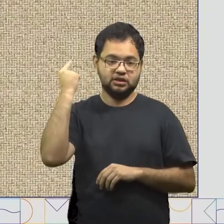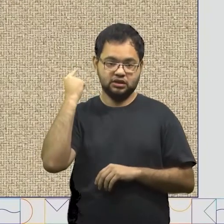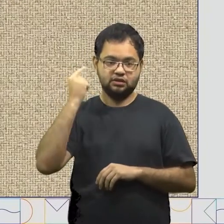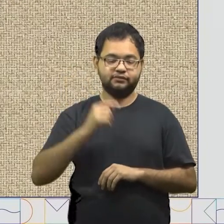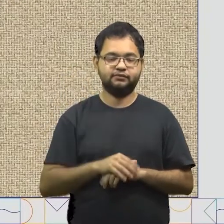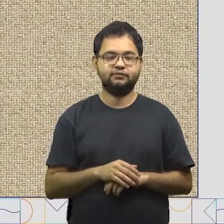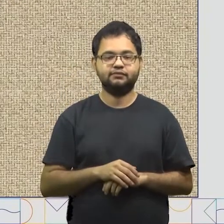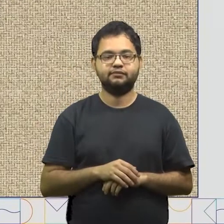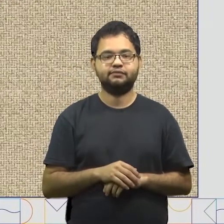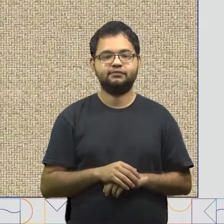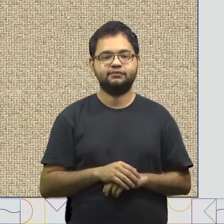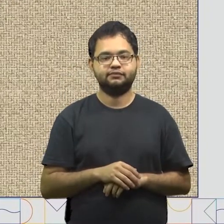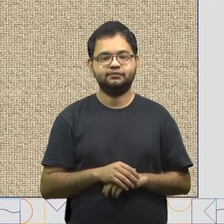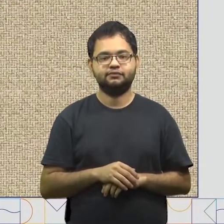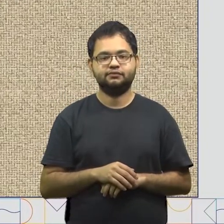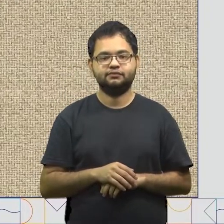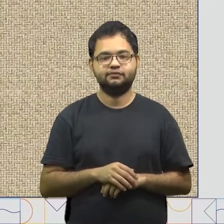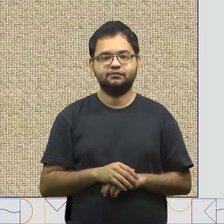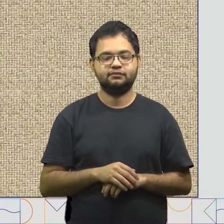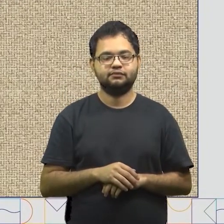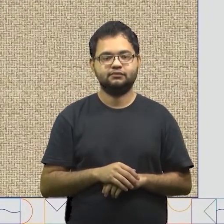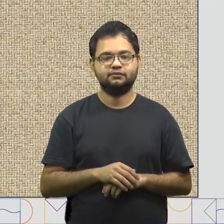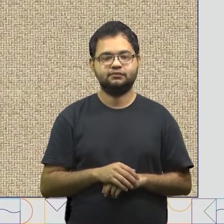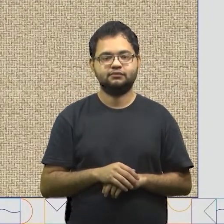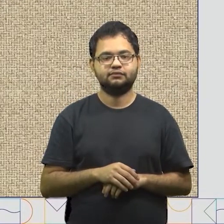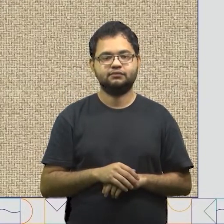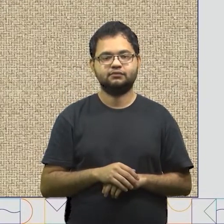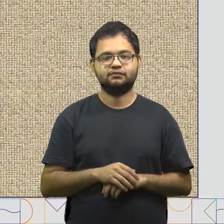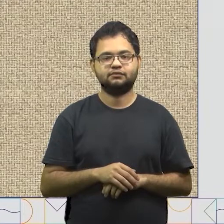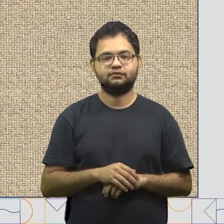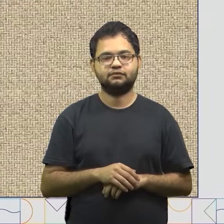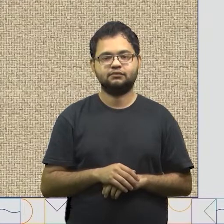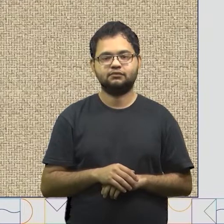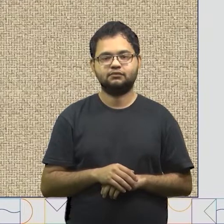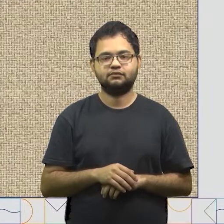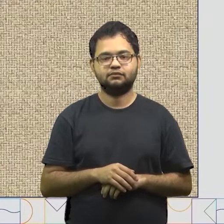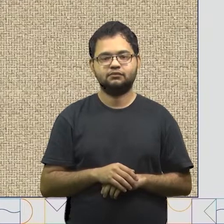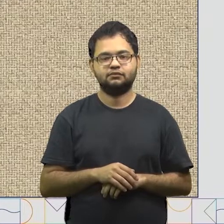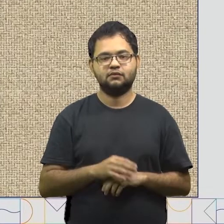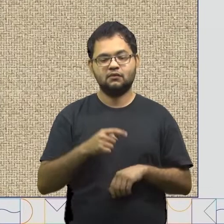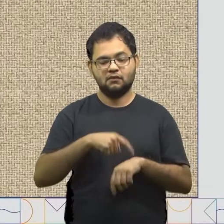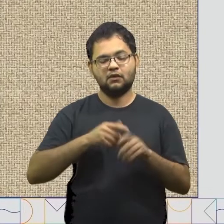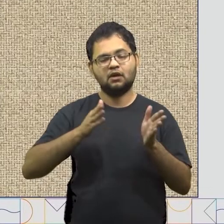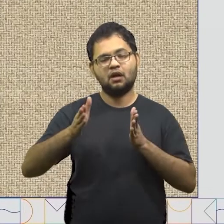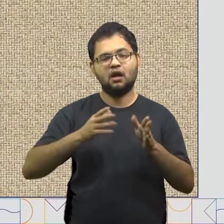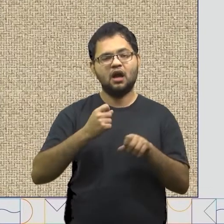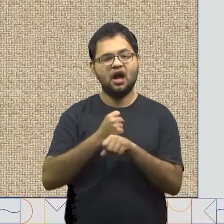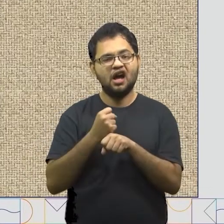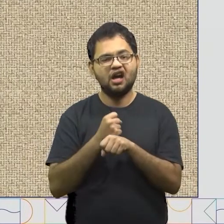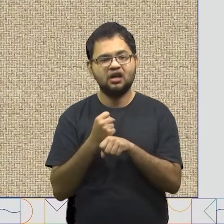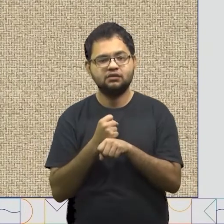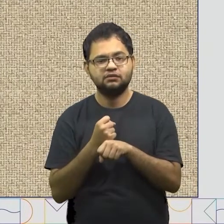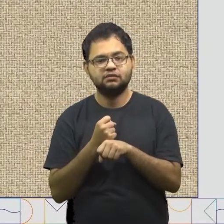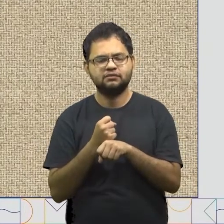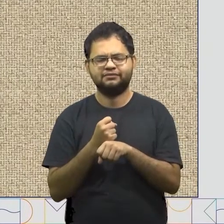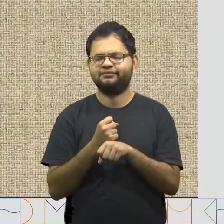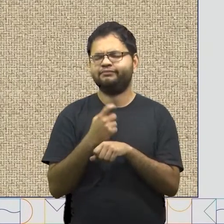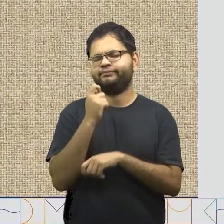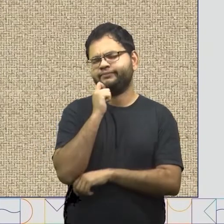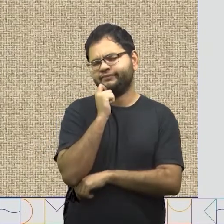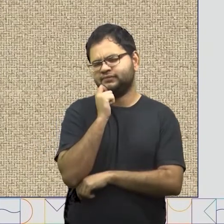confirma que o termo correto a terrestre né seguindo e duravam cerca de alguns anos